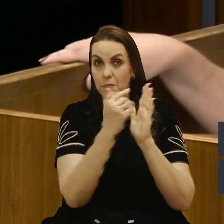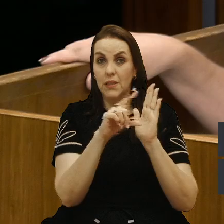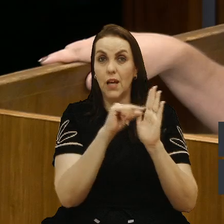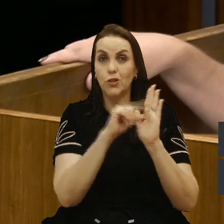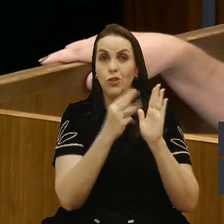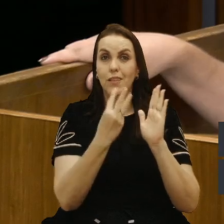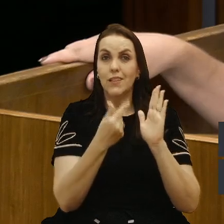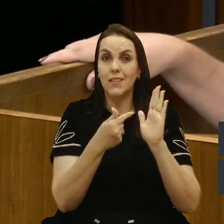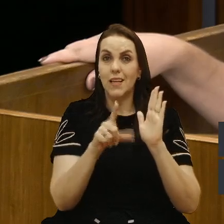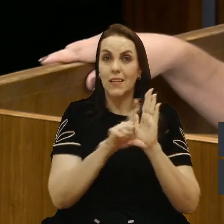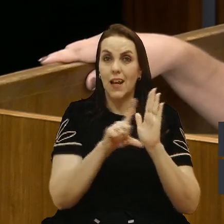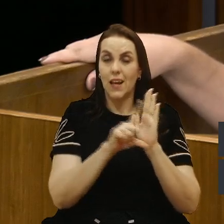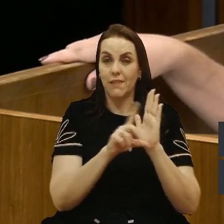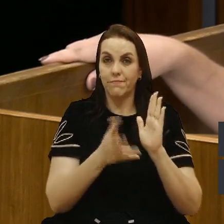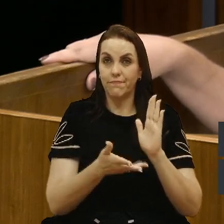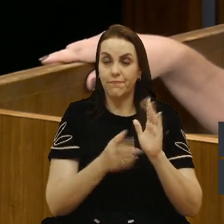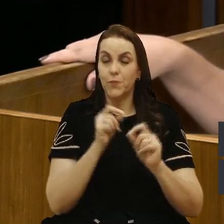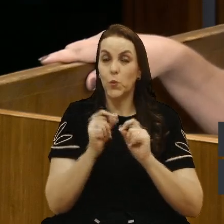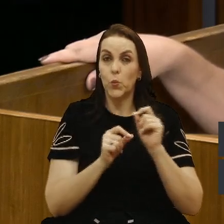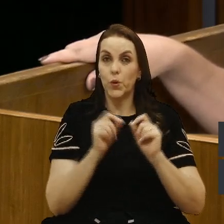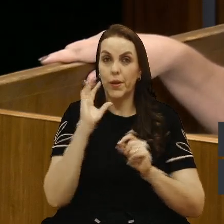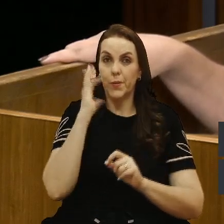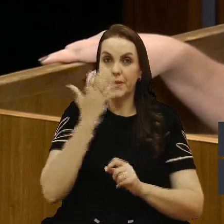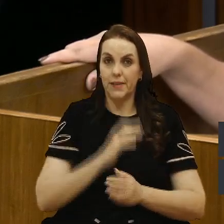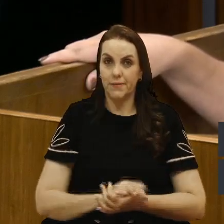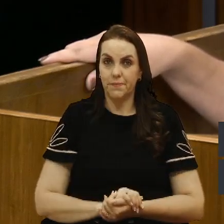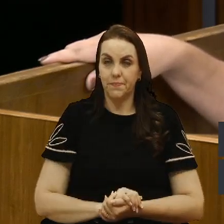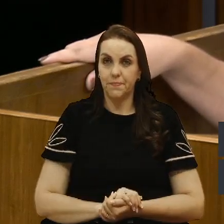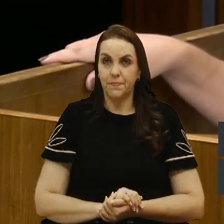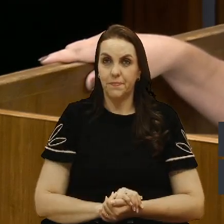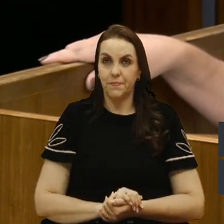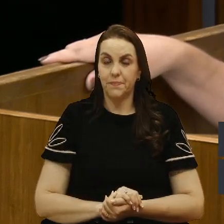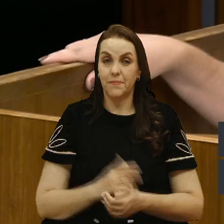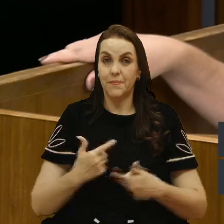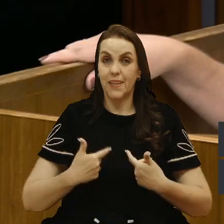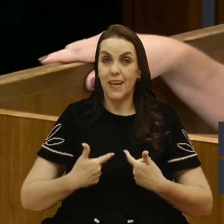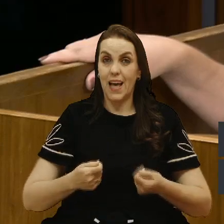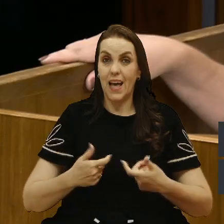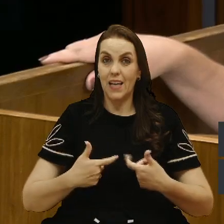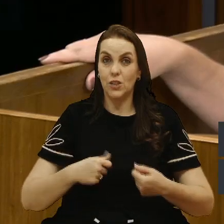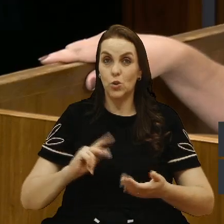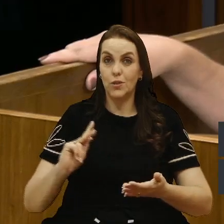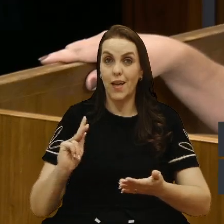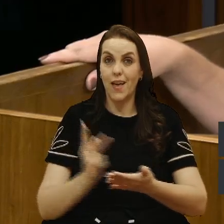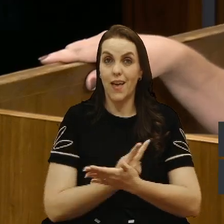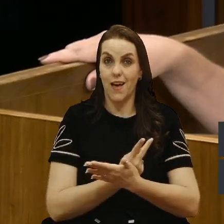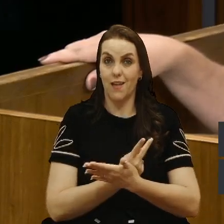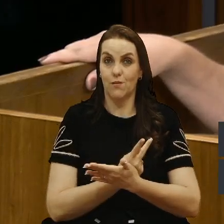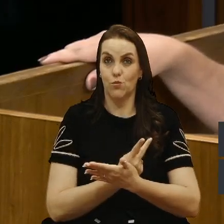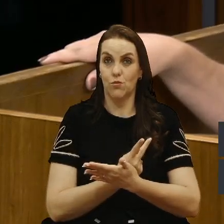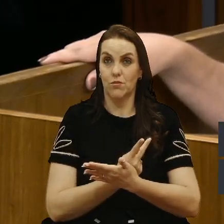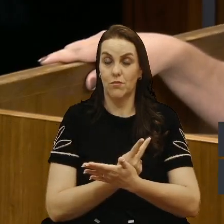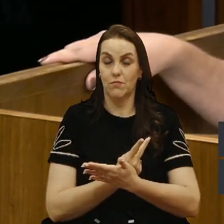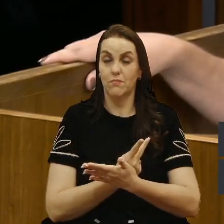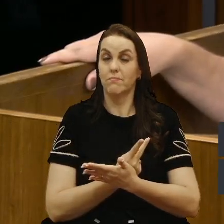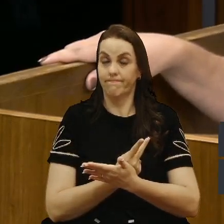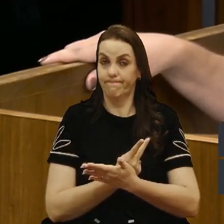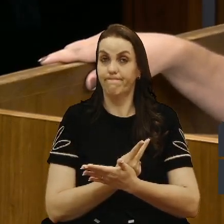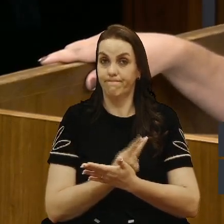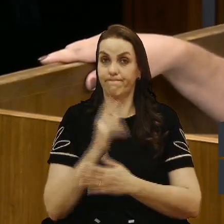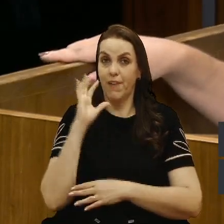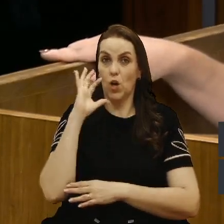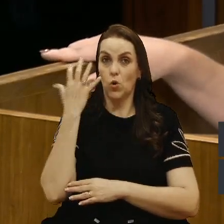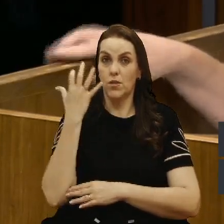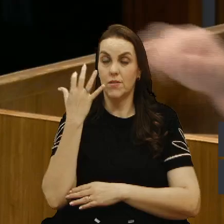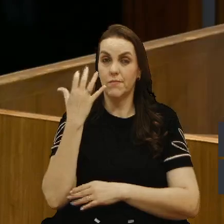37? Aconteceu despesas irregulares. É isso que aconteceu.